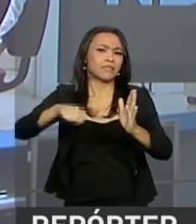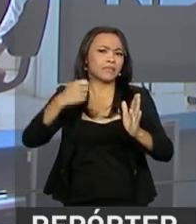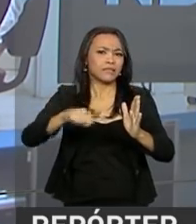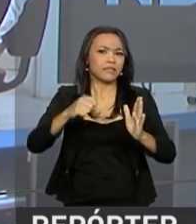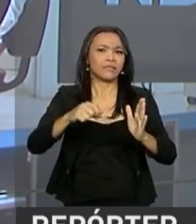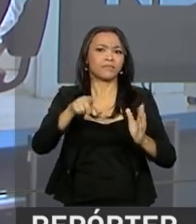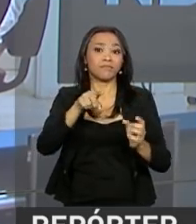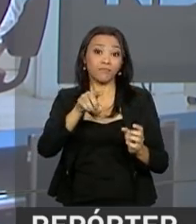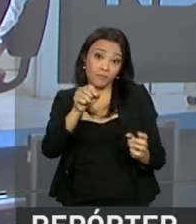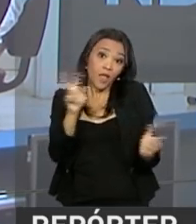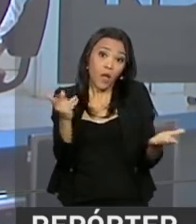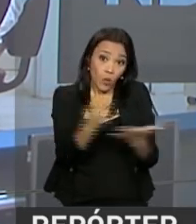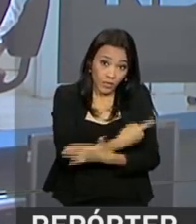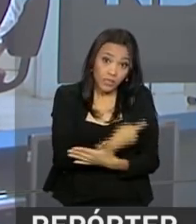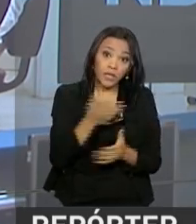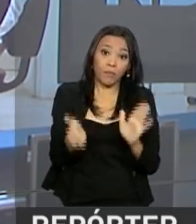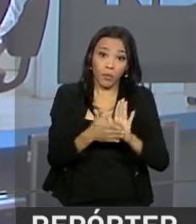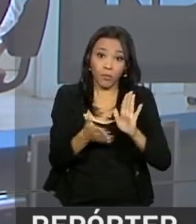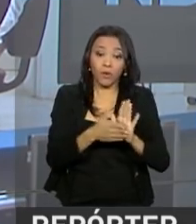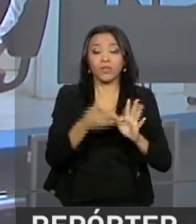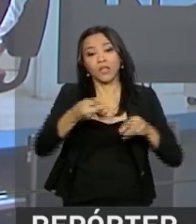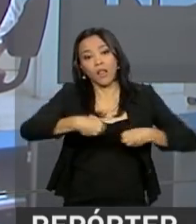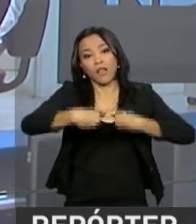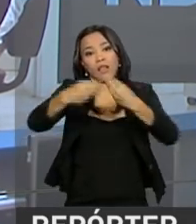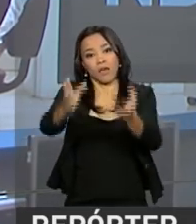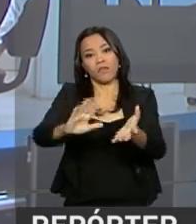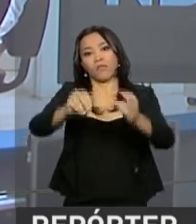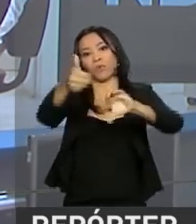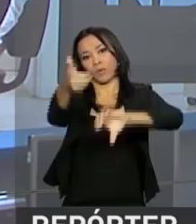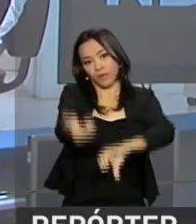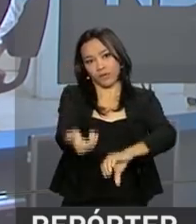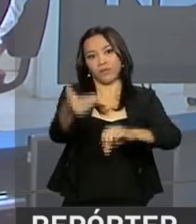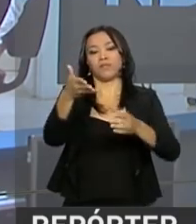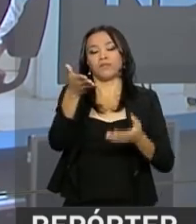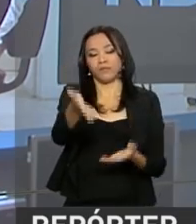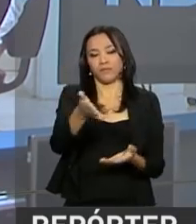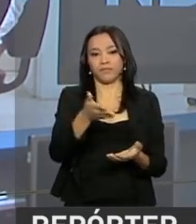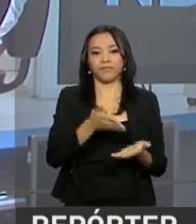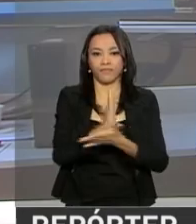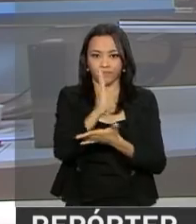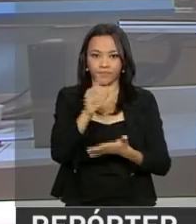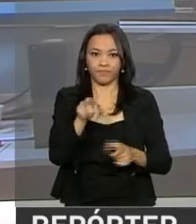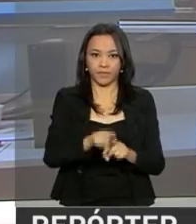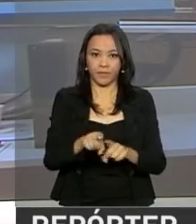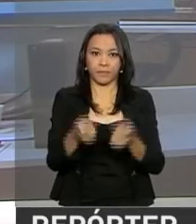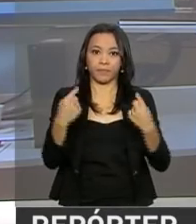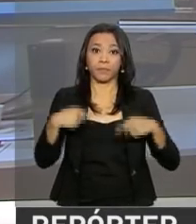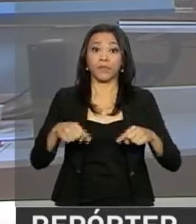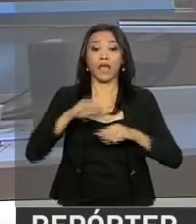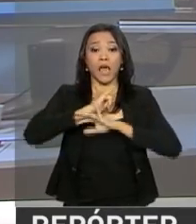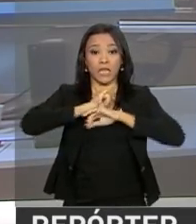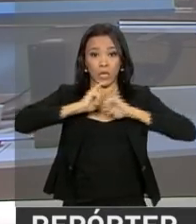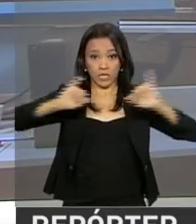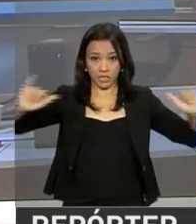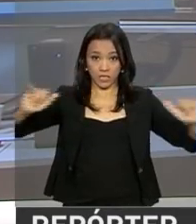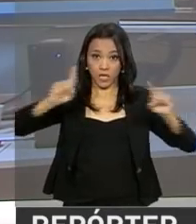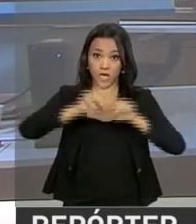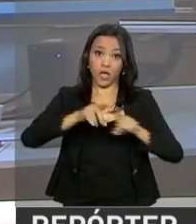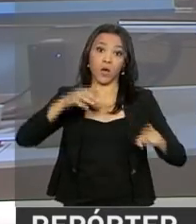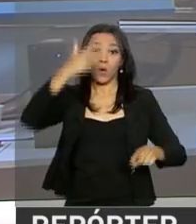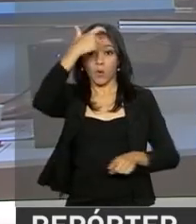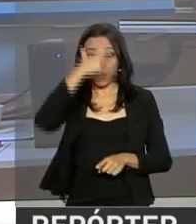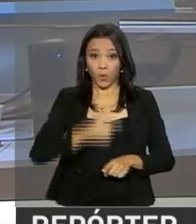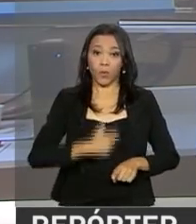votação. Caso isso ocorra, a proposta segue para promulgação do Congresso Nacional. Em declaração à imprensa, o porta-voz